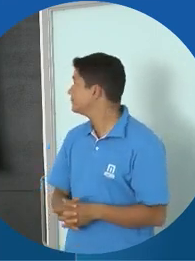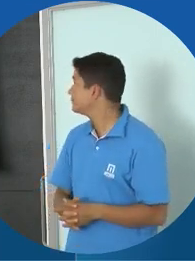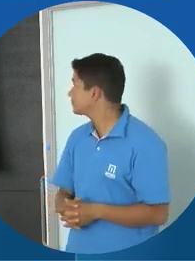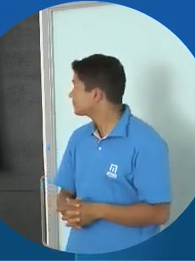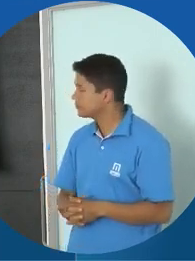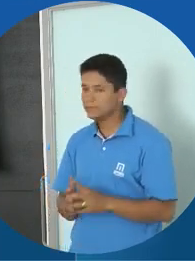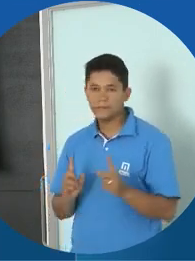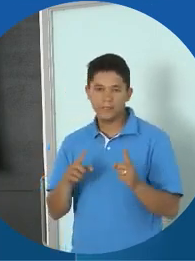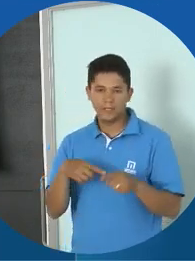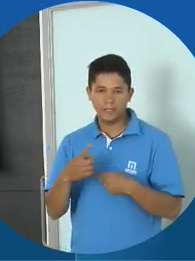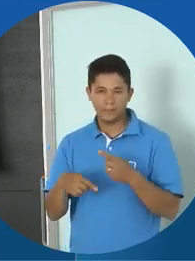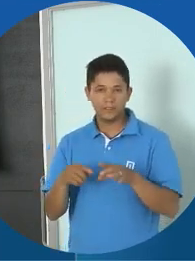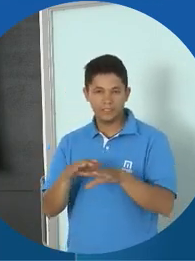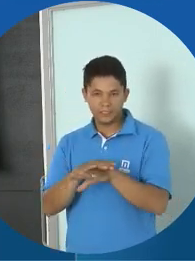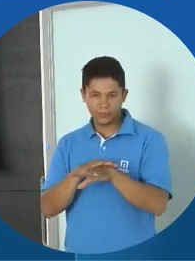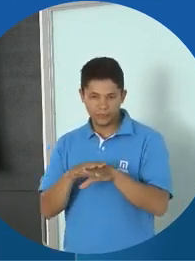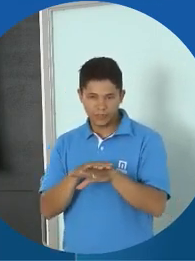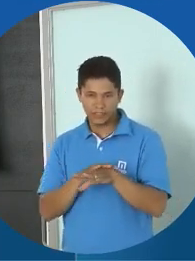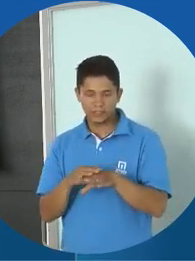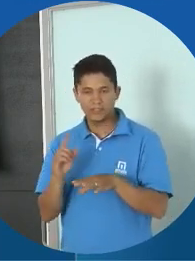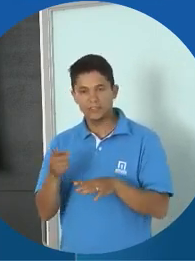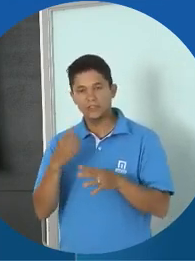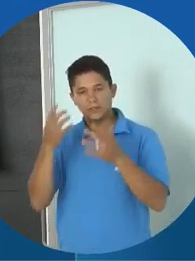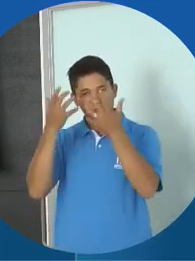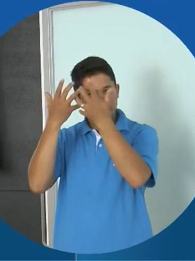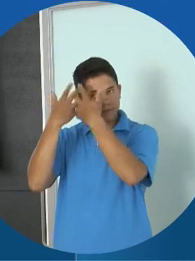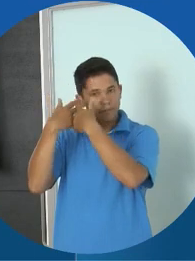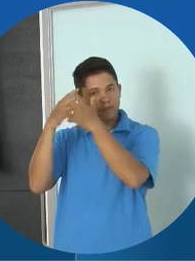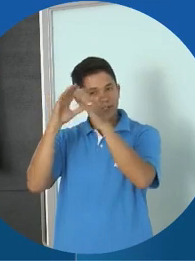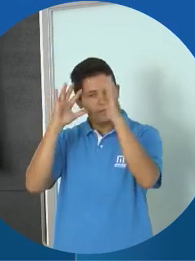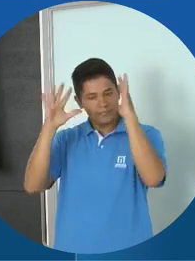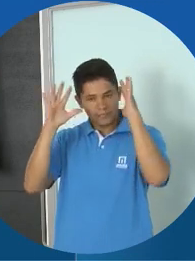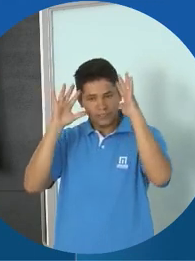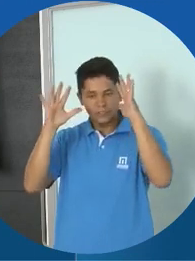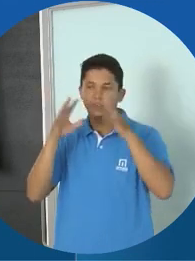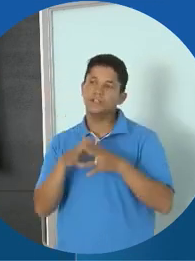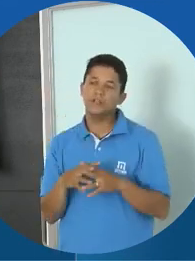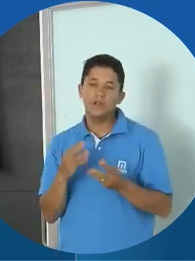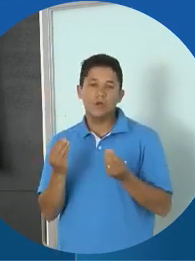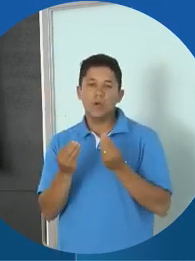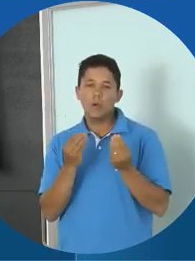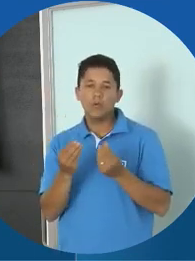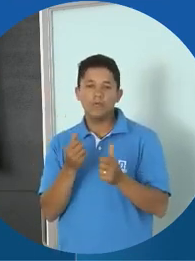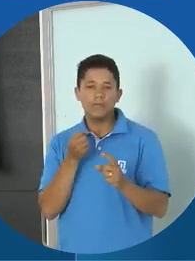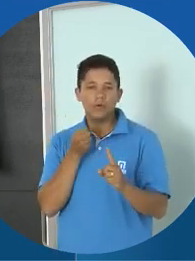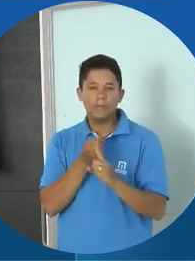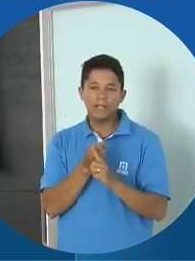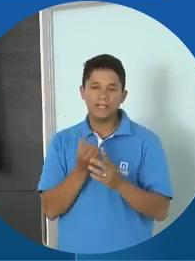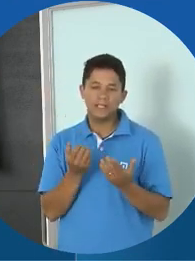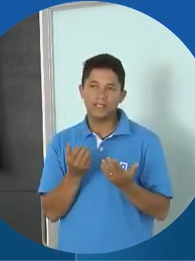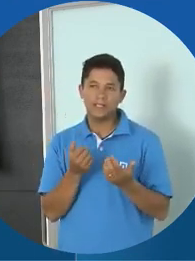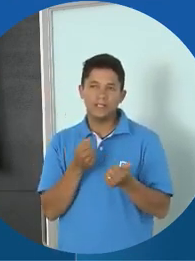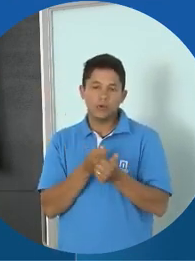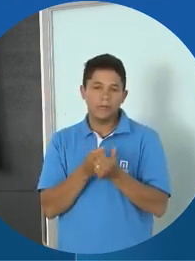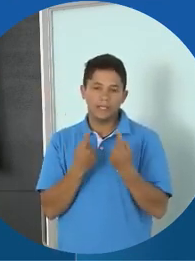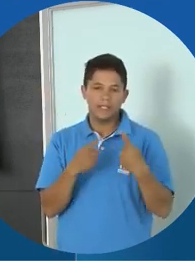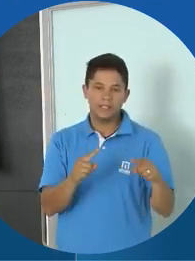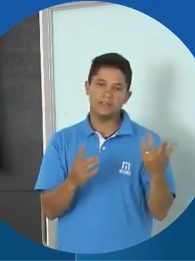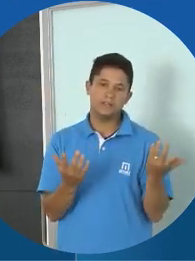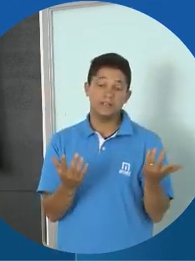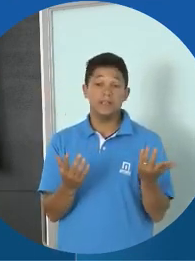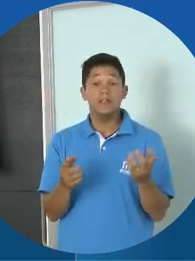dessa conversa, a gente começa a fazer umas reflexões. Como a gente pode combater isso? Como a gente pode